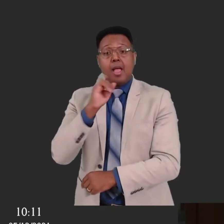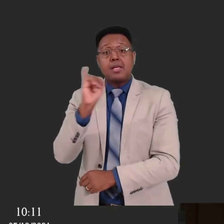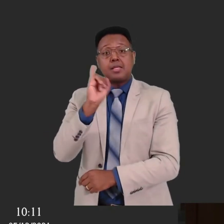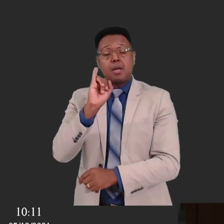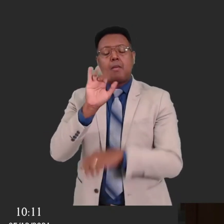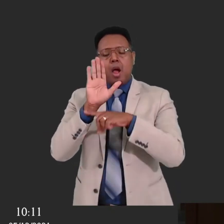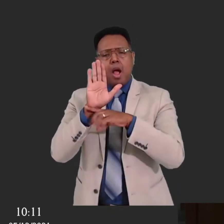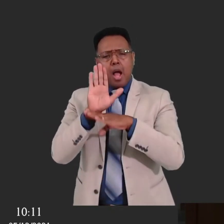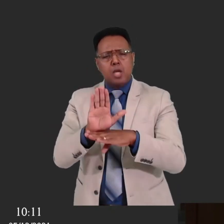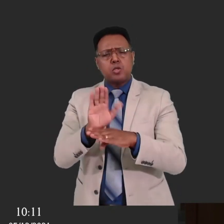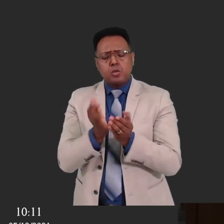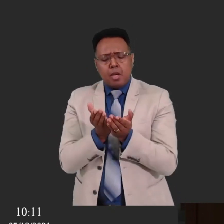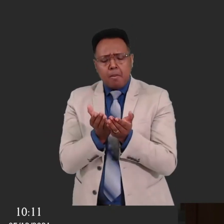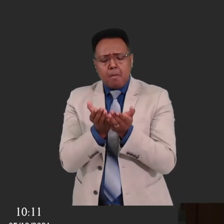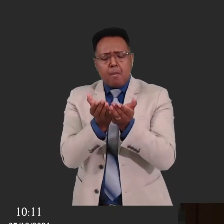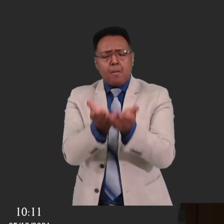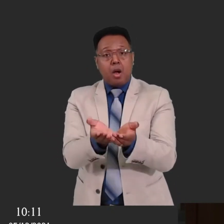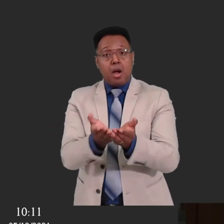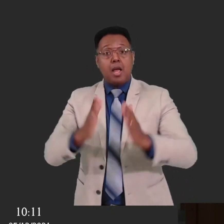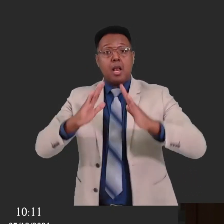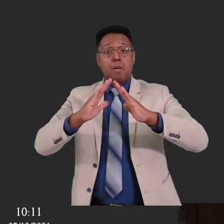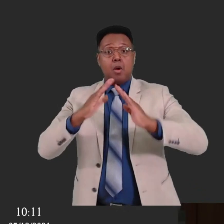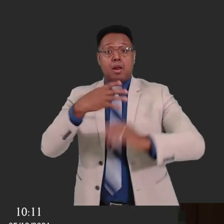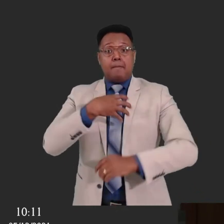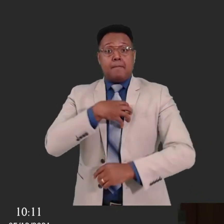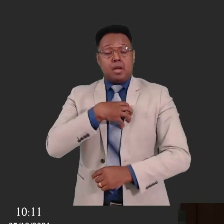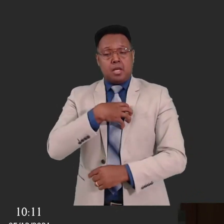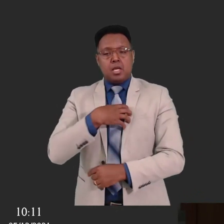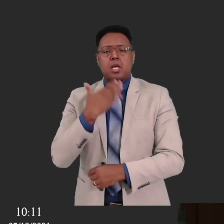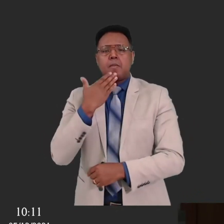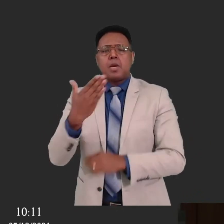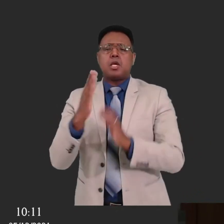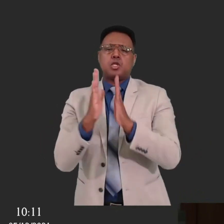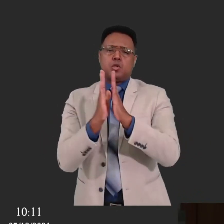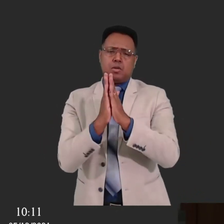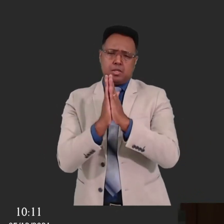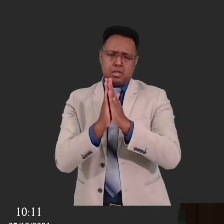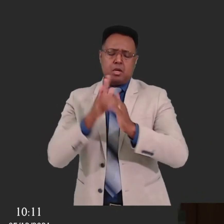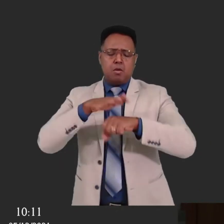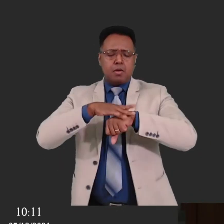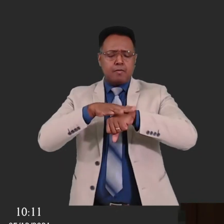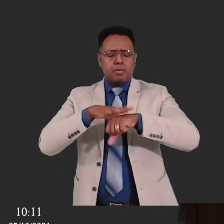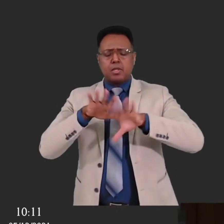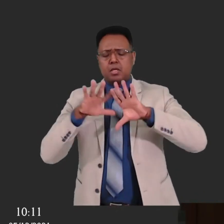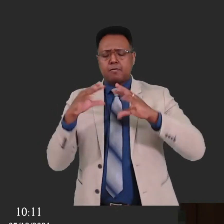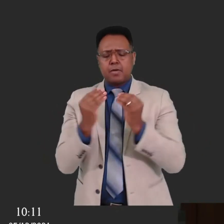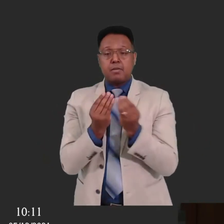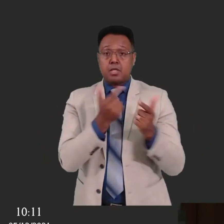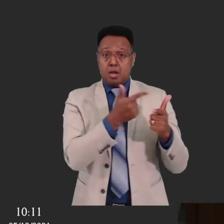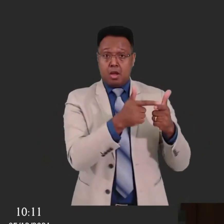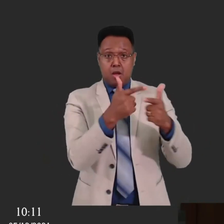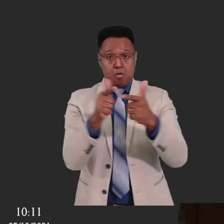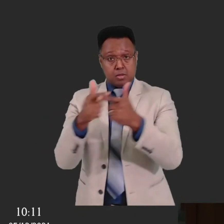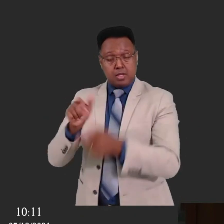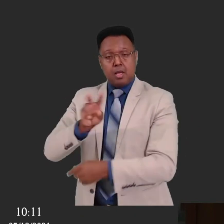Bonfim, na Bahia, pede oração por enfermidade, família e causa. A irmã Valéria